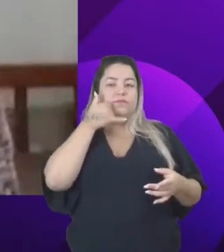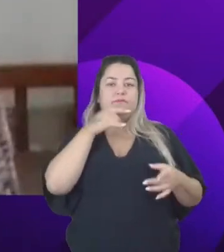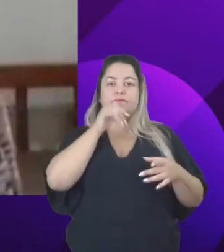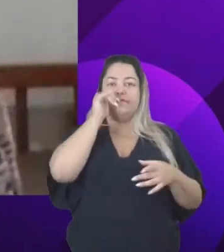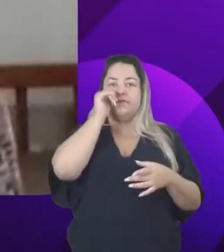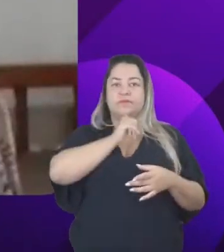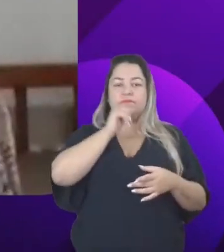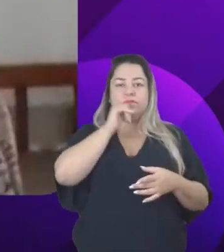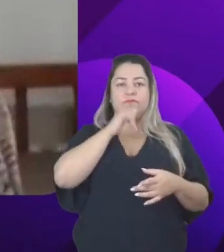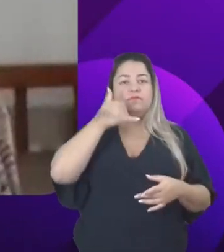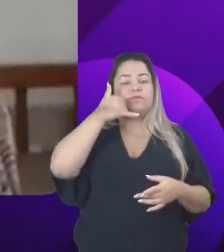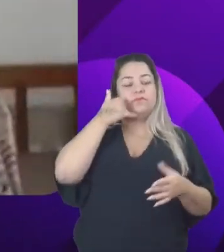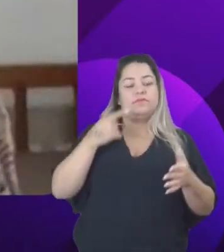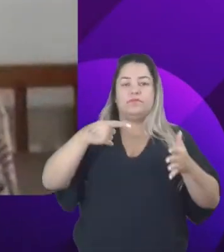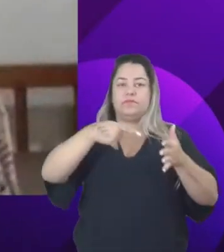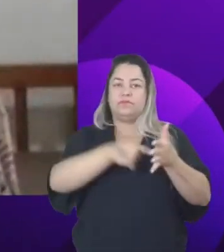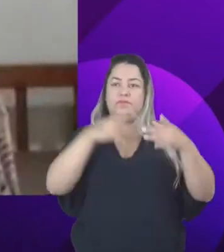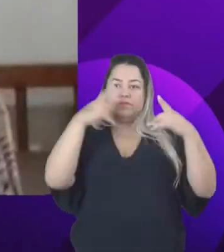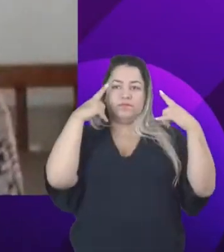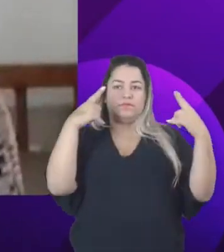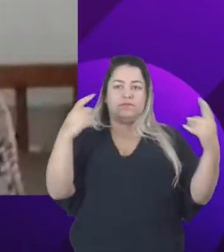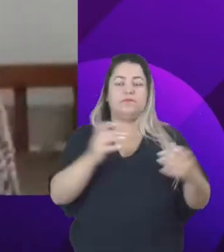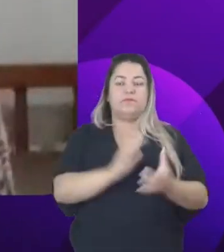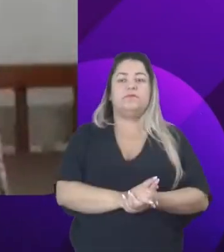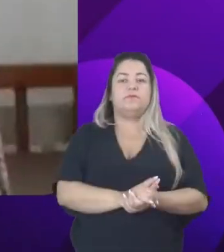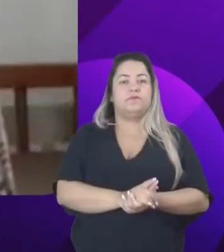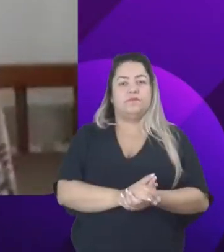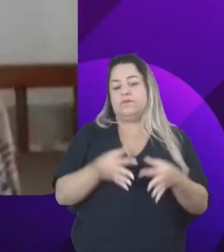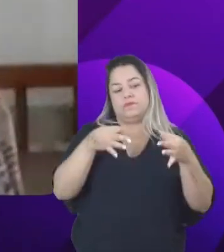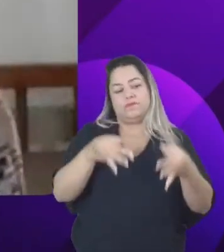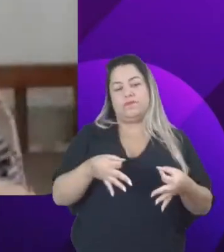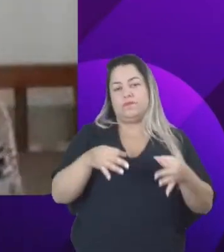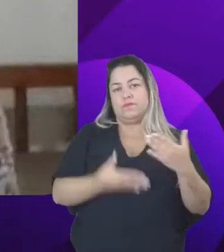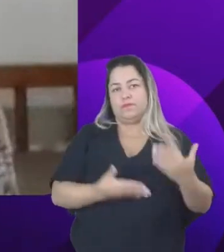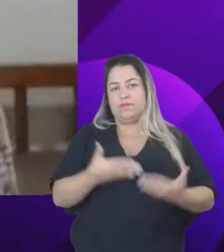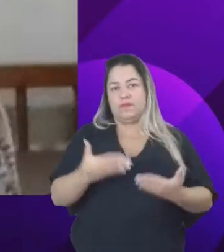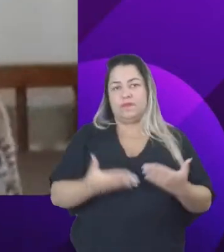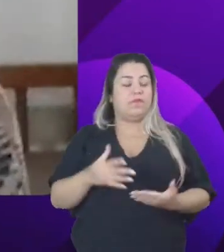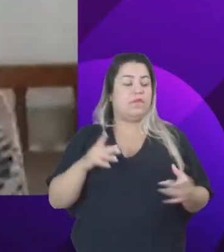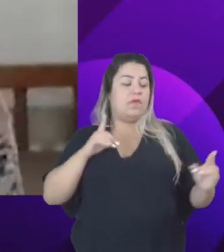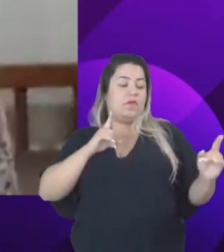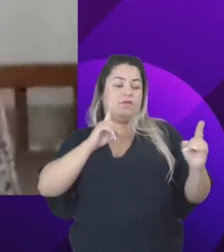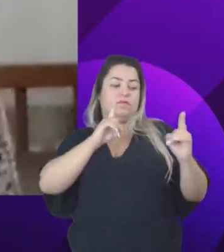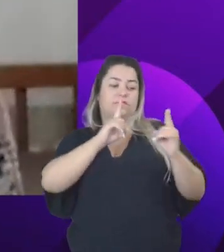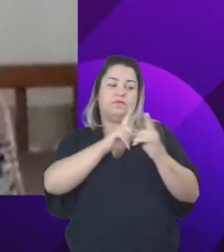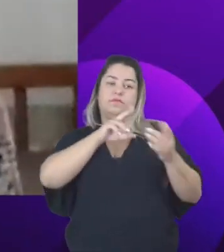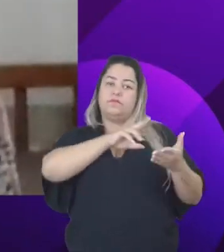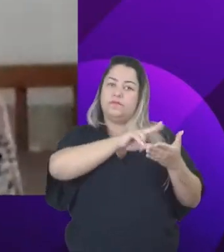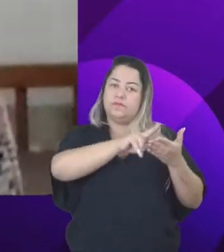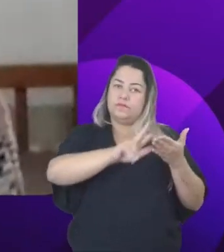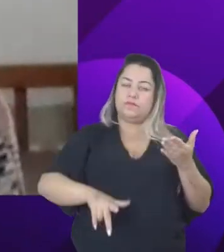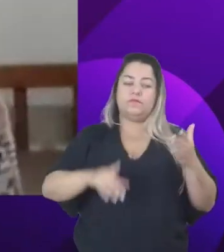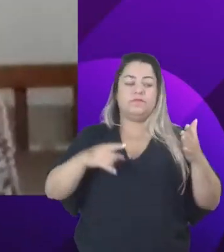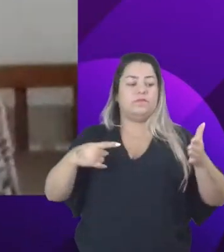quando ela liga para fazer uma denúncia de violência. Não é adequado que um serviço que atende múltiplas